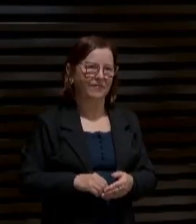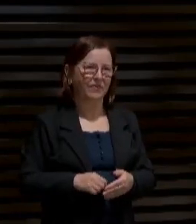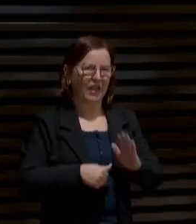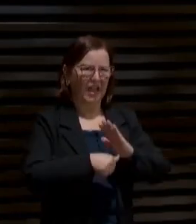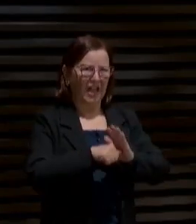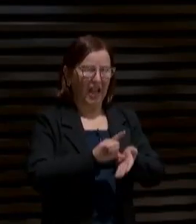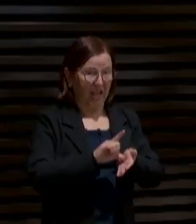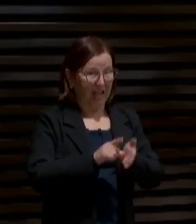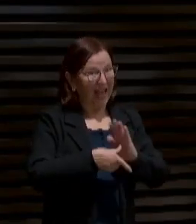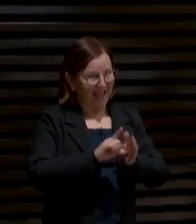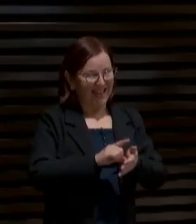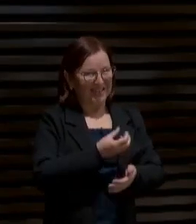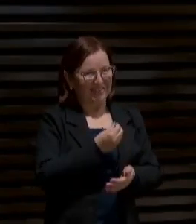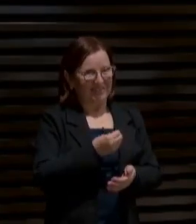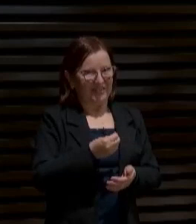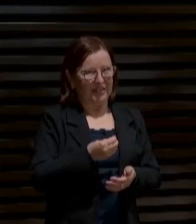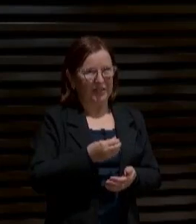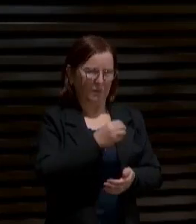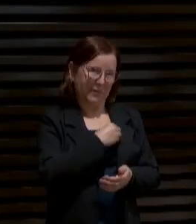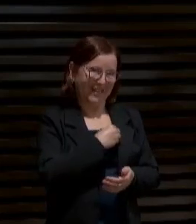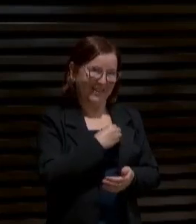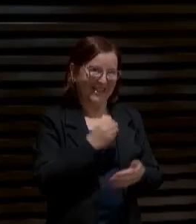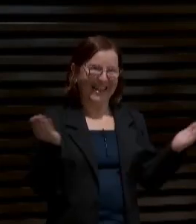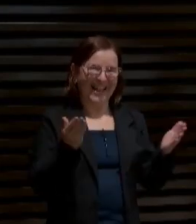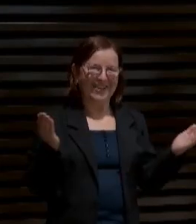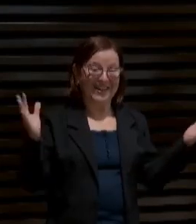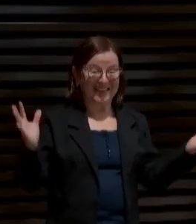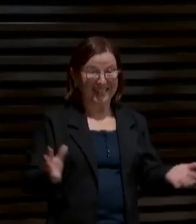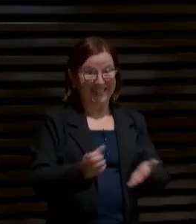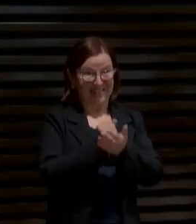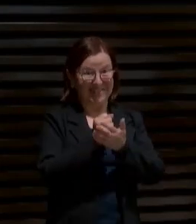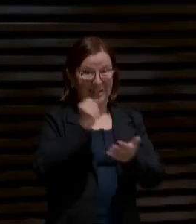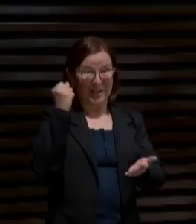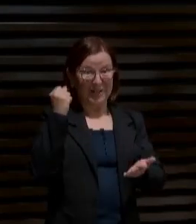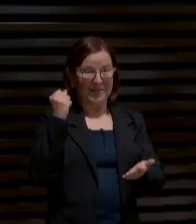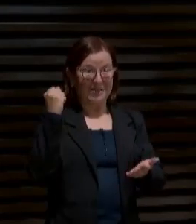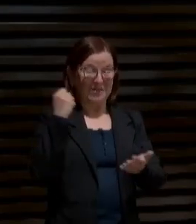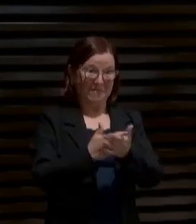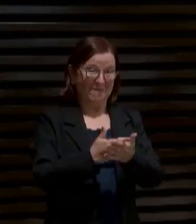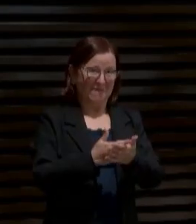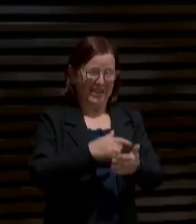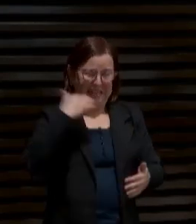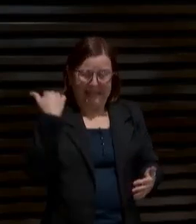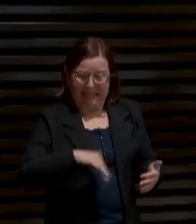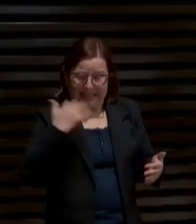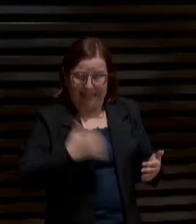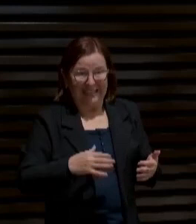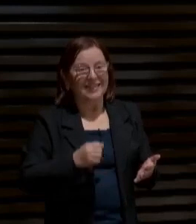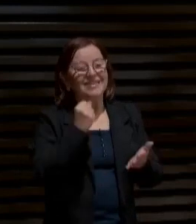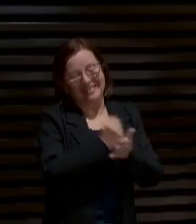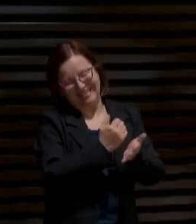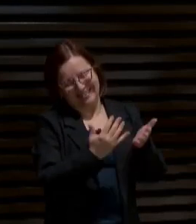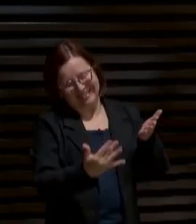inútil vida no pecado agora nós somos resgatados nós somos comprados com alto preço e esse preço Foi o